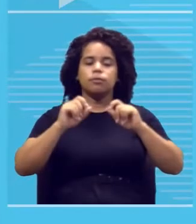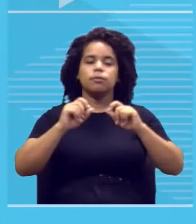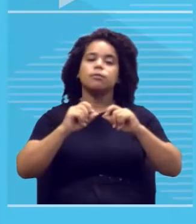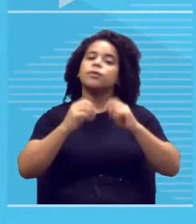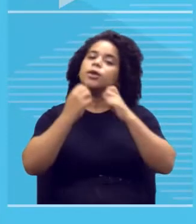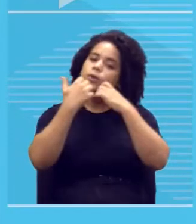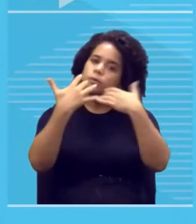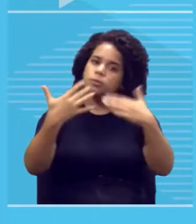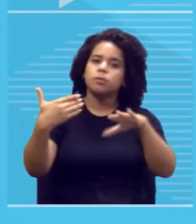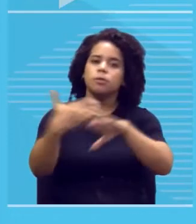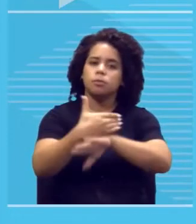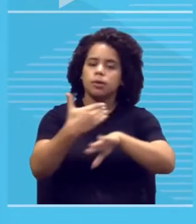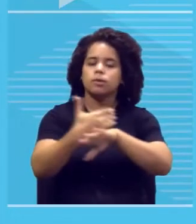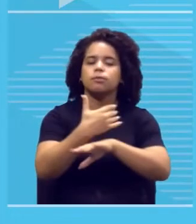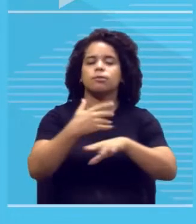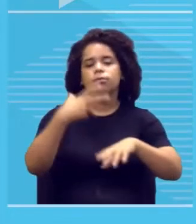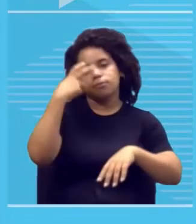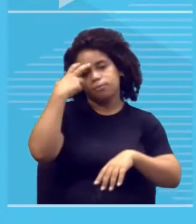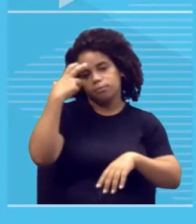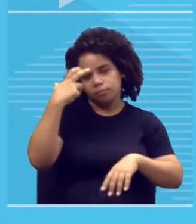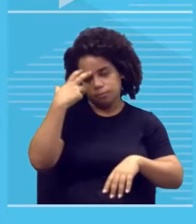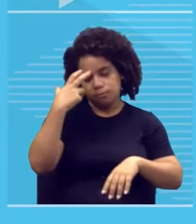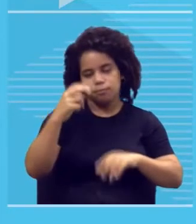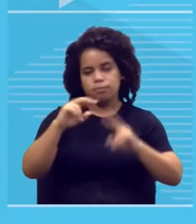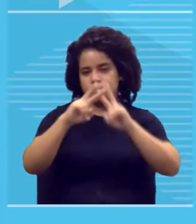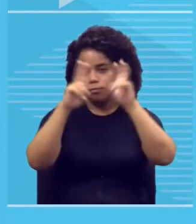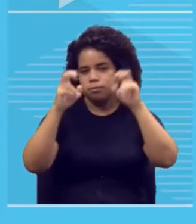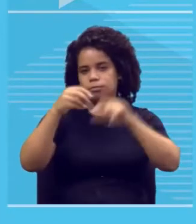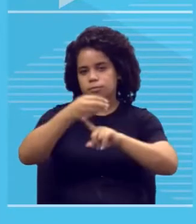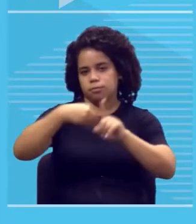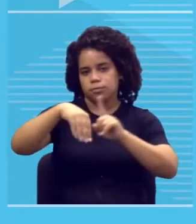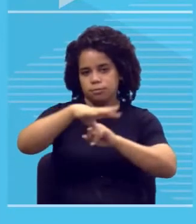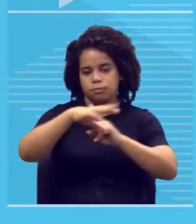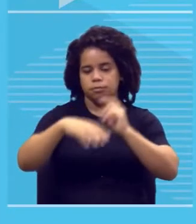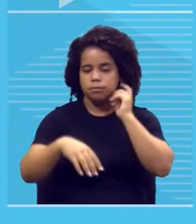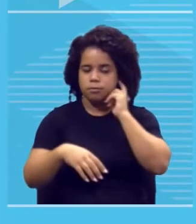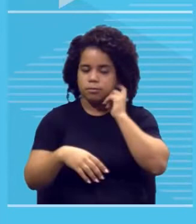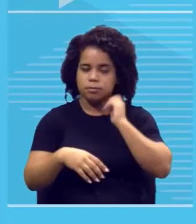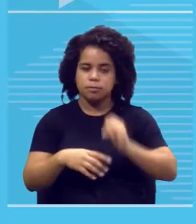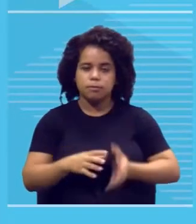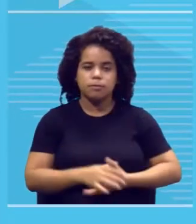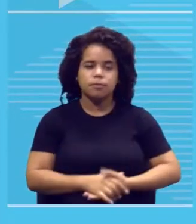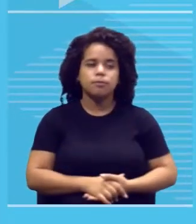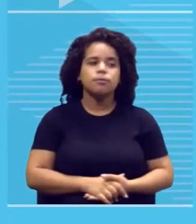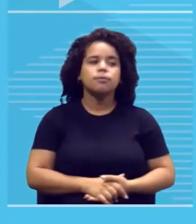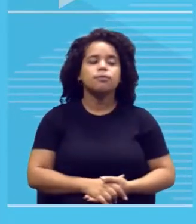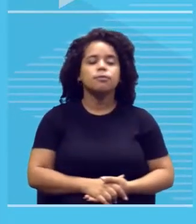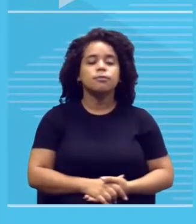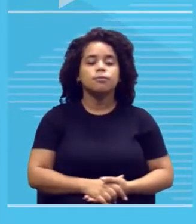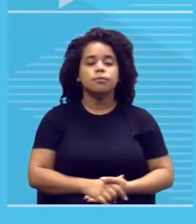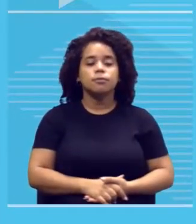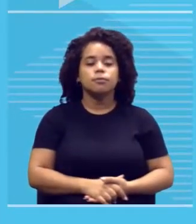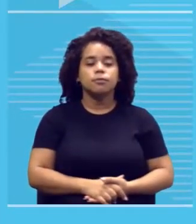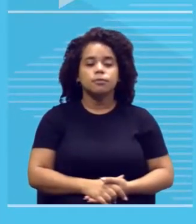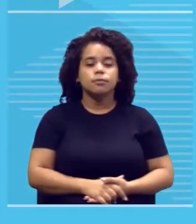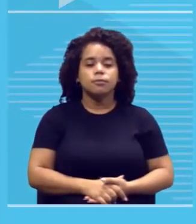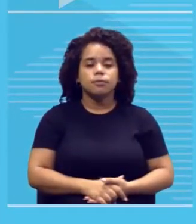ativo intelectualmente sobre aquilo que estava sendo passado para ele essa